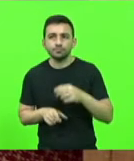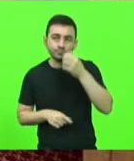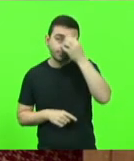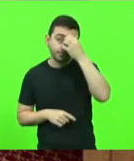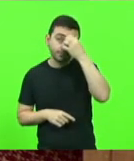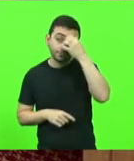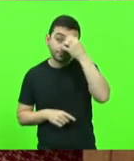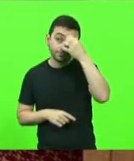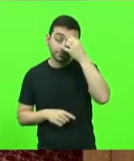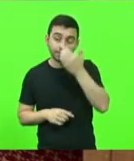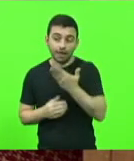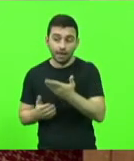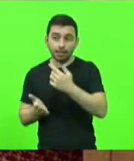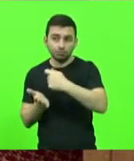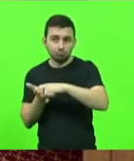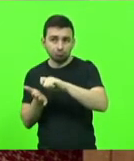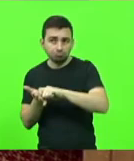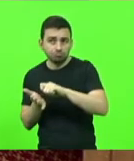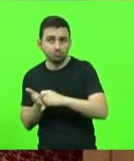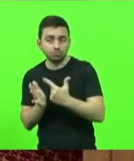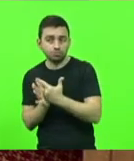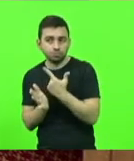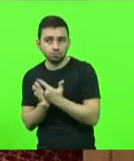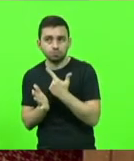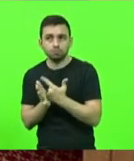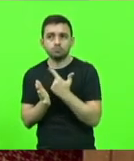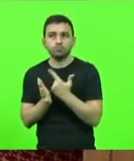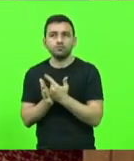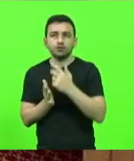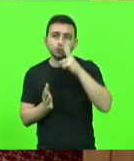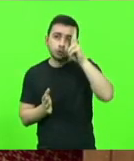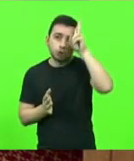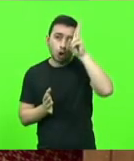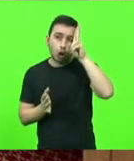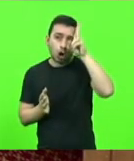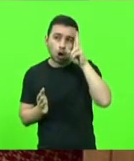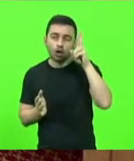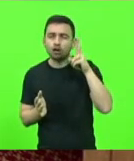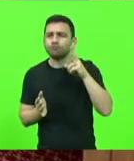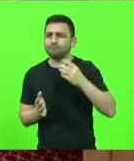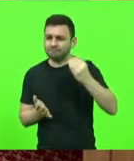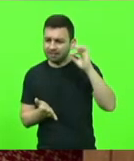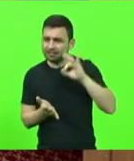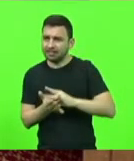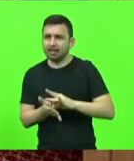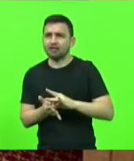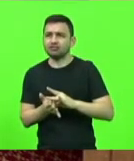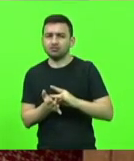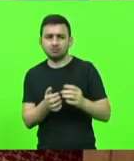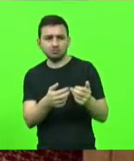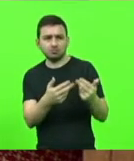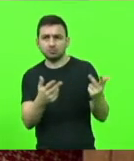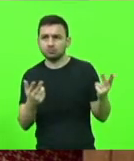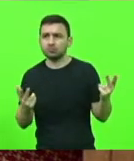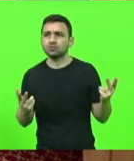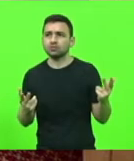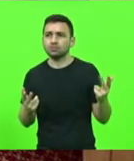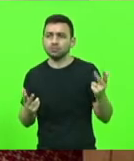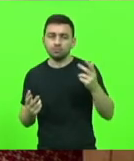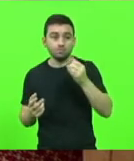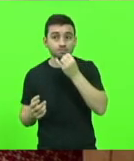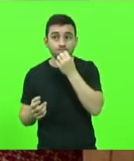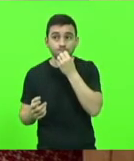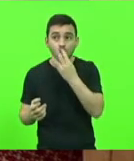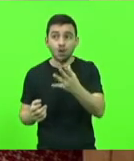é inscrito um livro as histórias verdadeiras concretas de bons